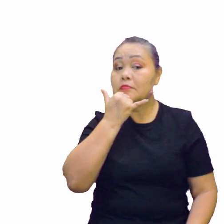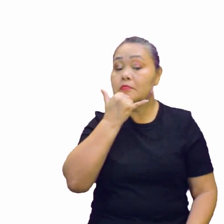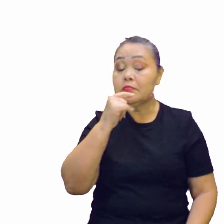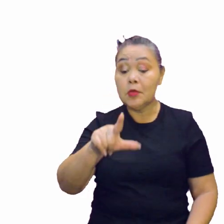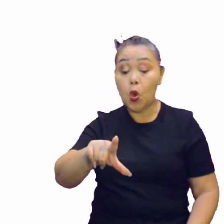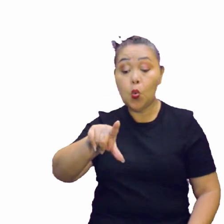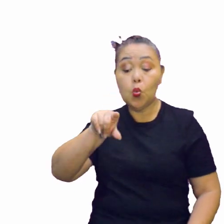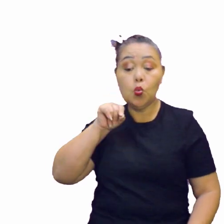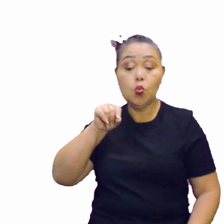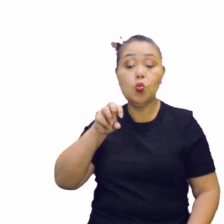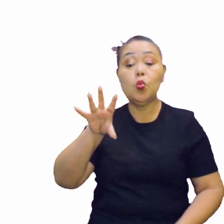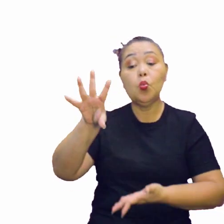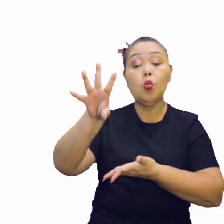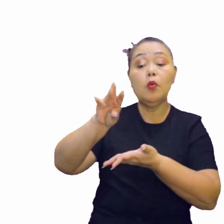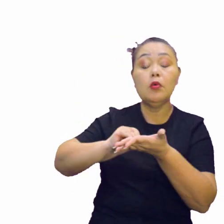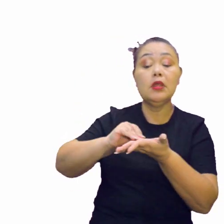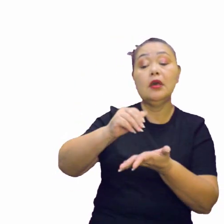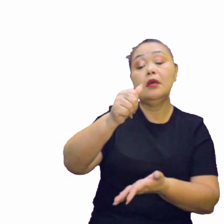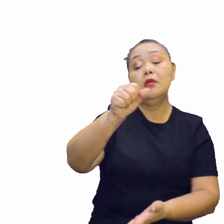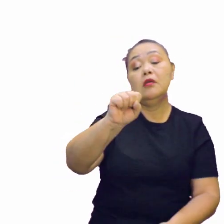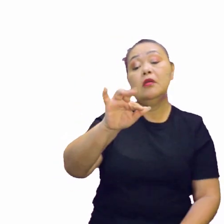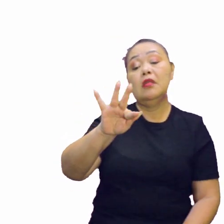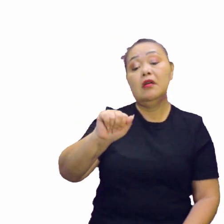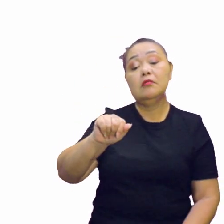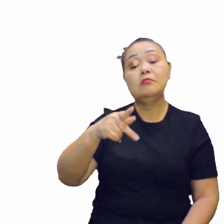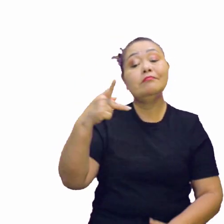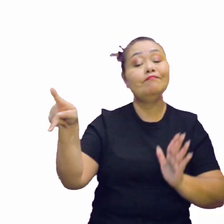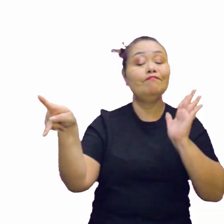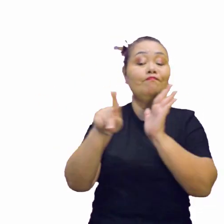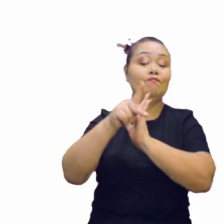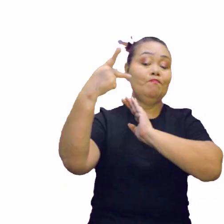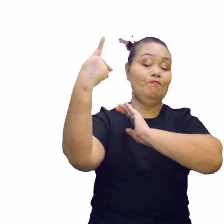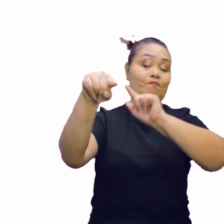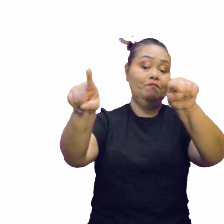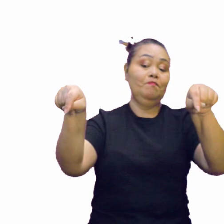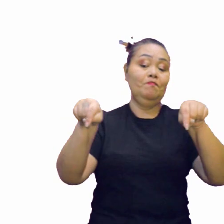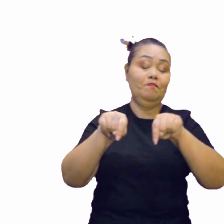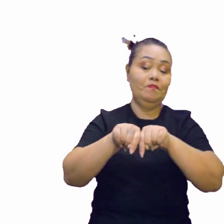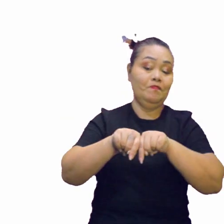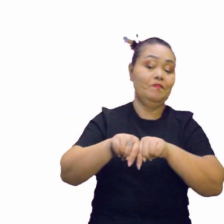dos SAFs para a sua propriedade.